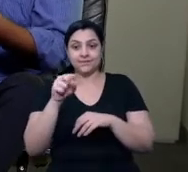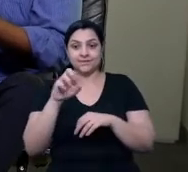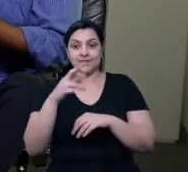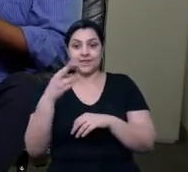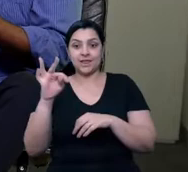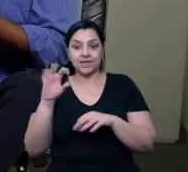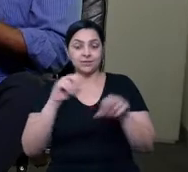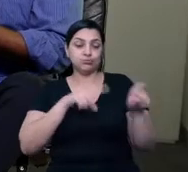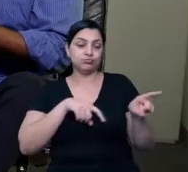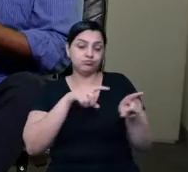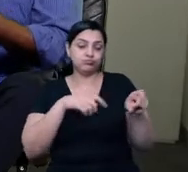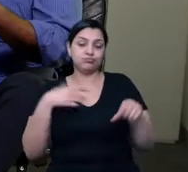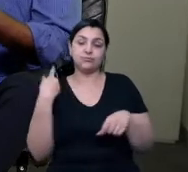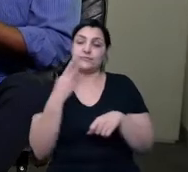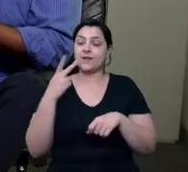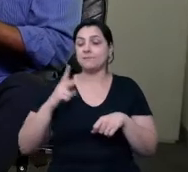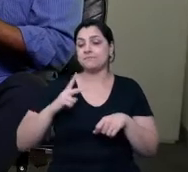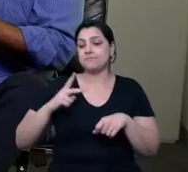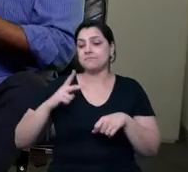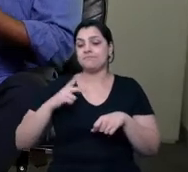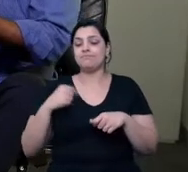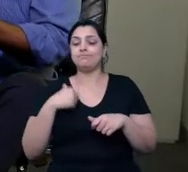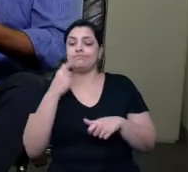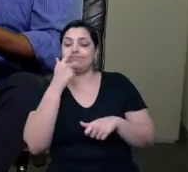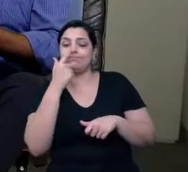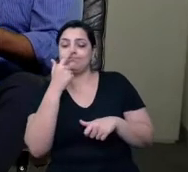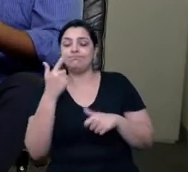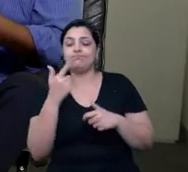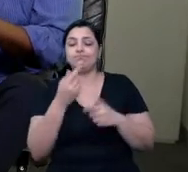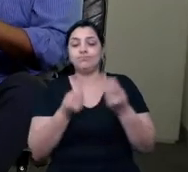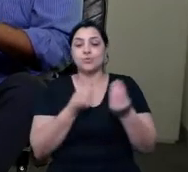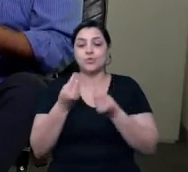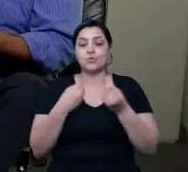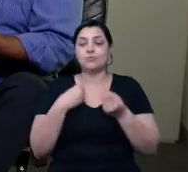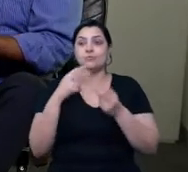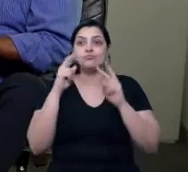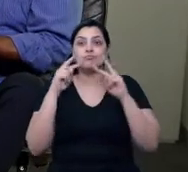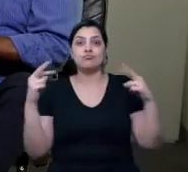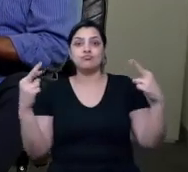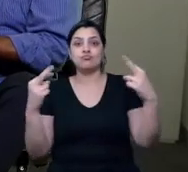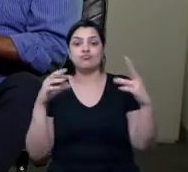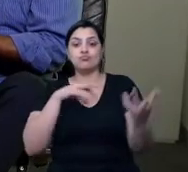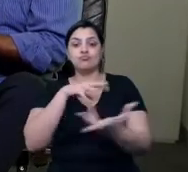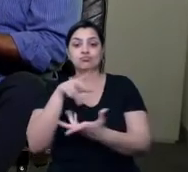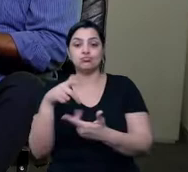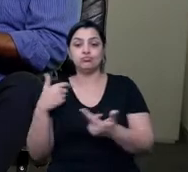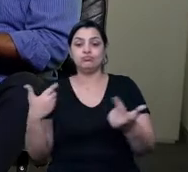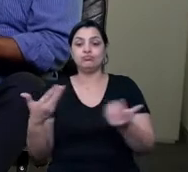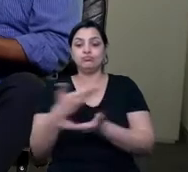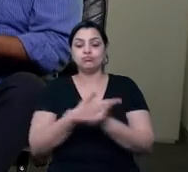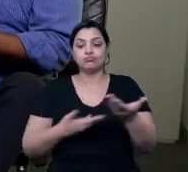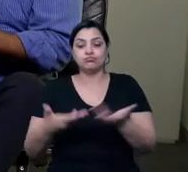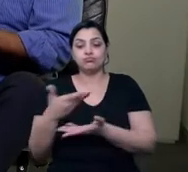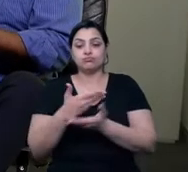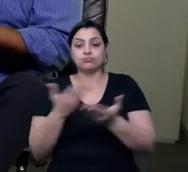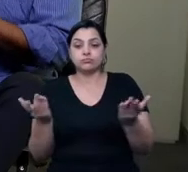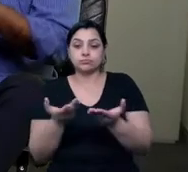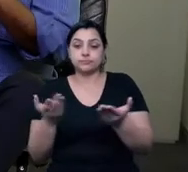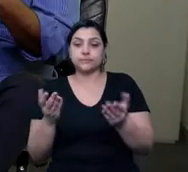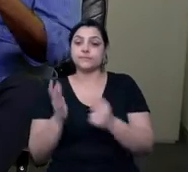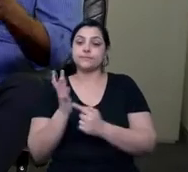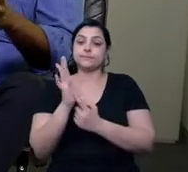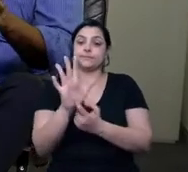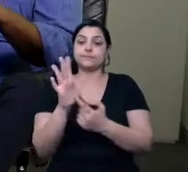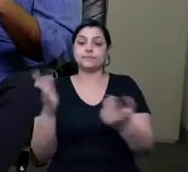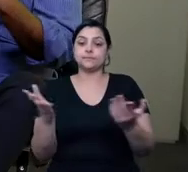também, dos meus afetos, da minha forma como eu vejo o mundo. Então, estou bem envolvido, a gente está fazendo essa exposição agora.